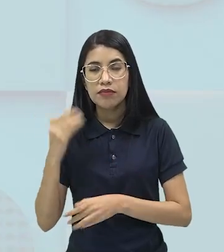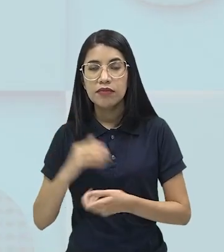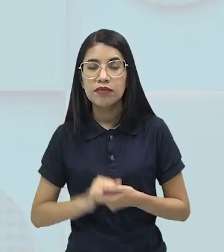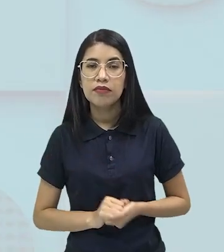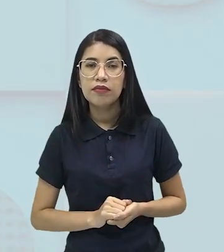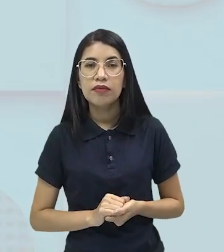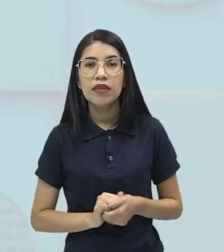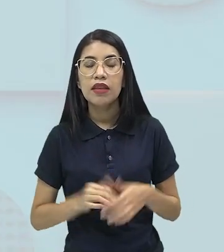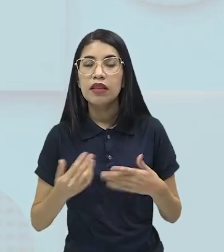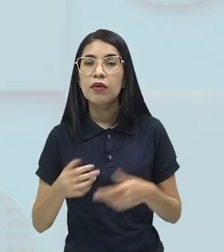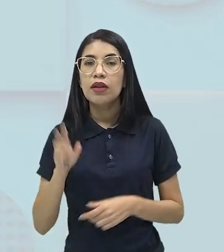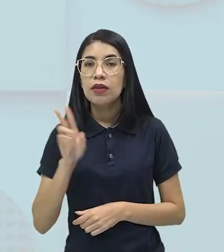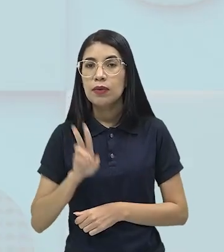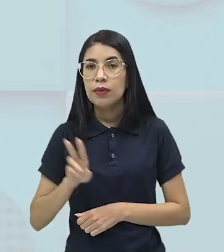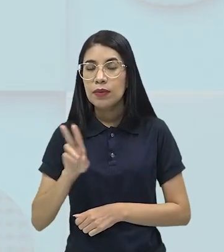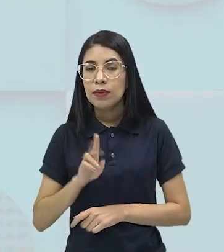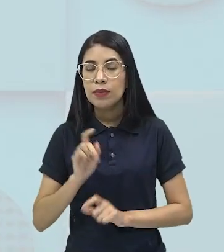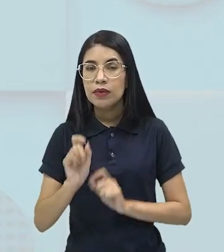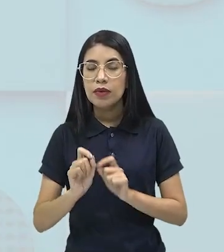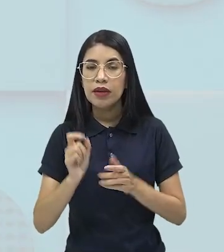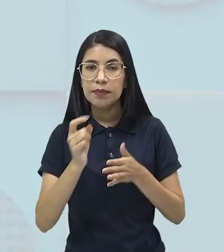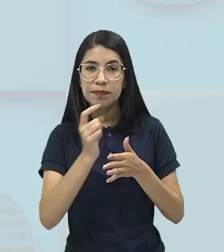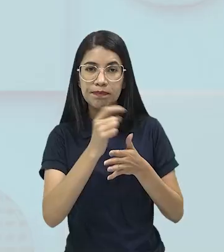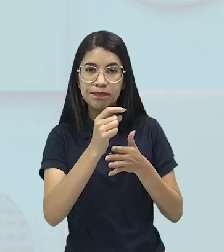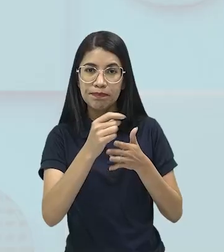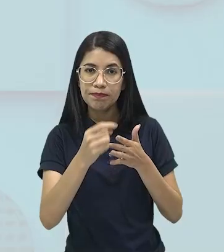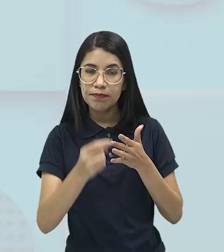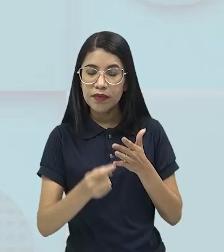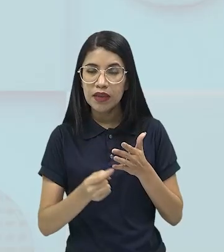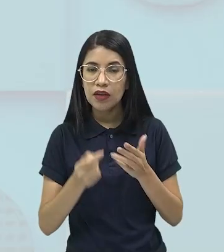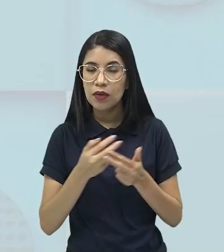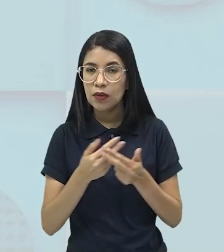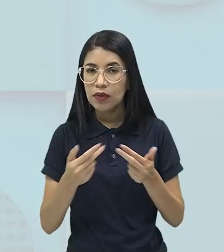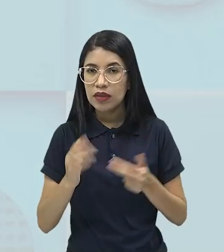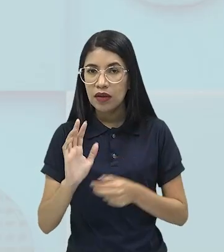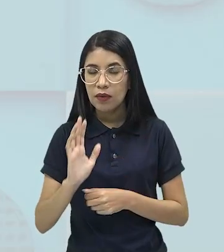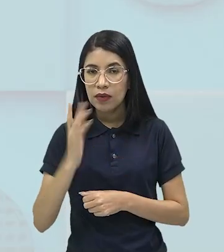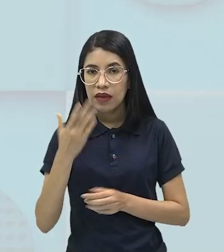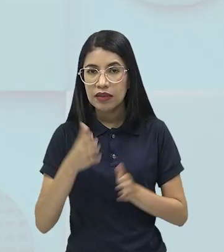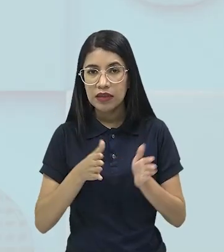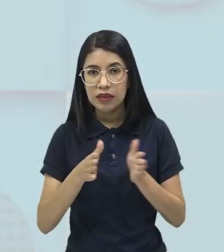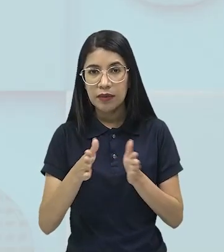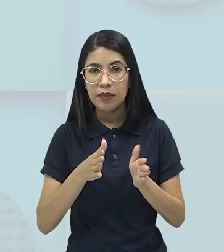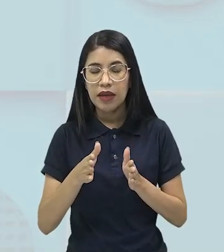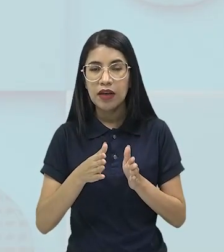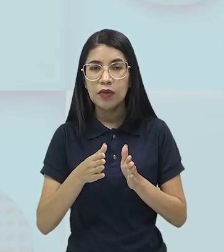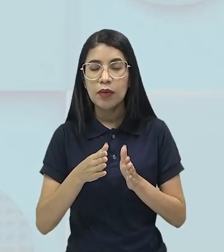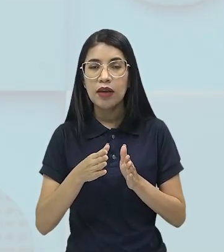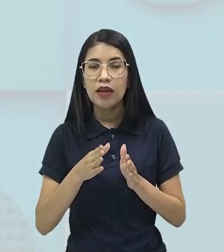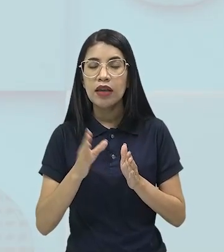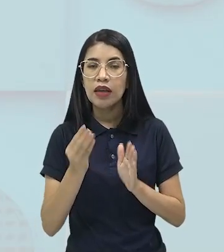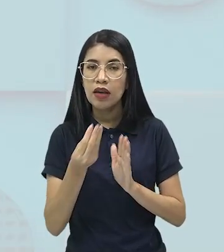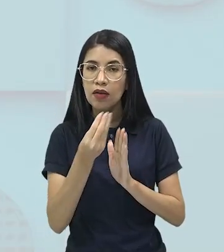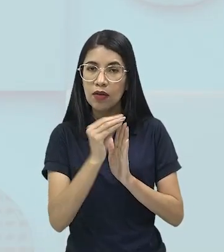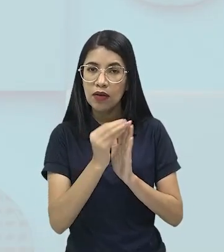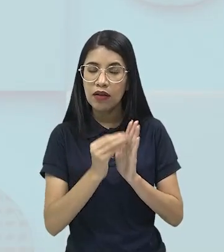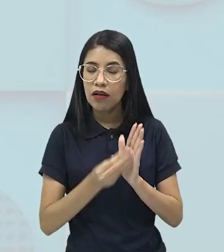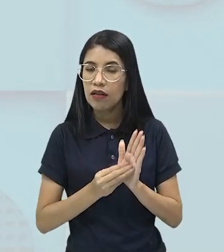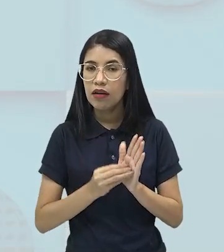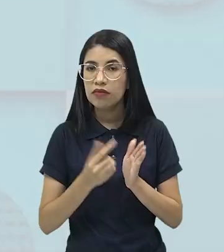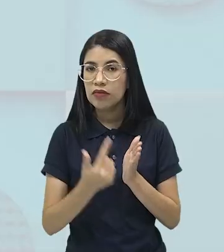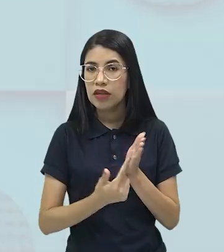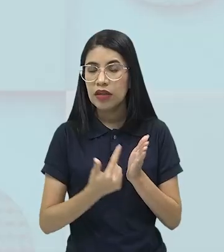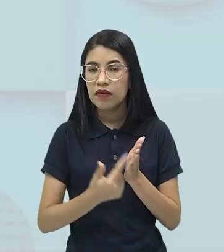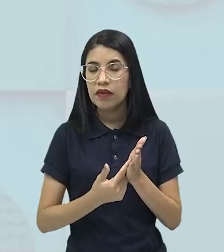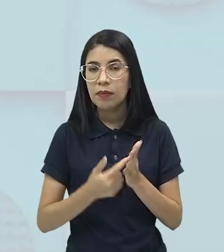vai utilizar desses elementos, dessas coisas que ocorrem nesse momento, e ele coloca na obra dele, não